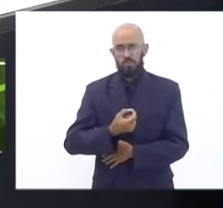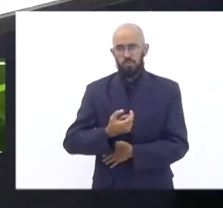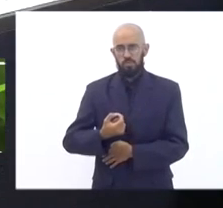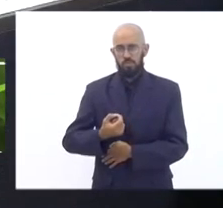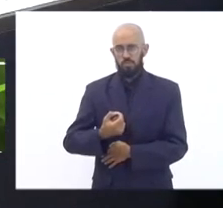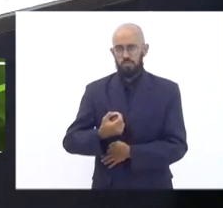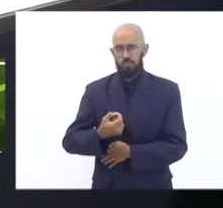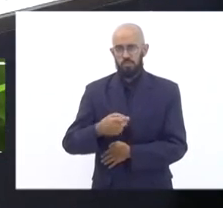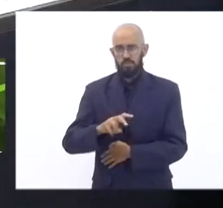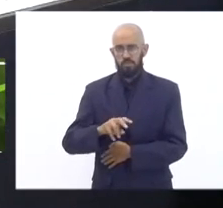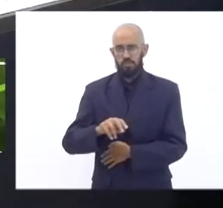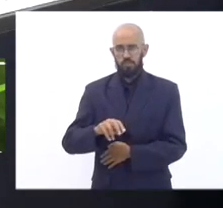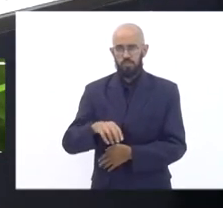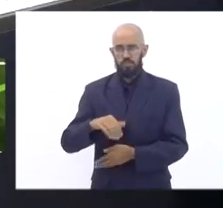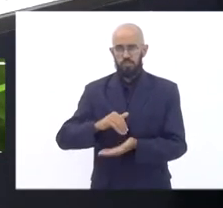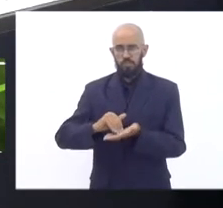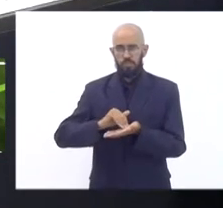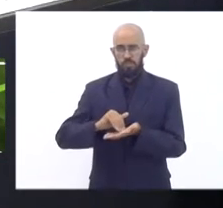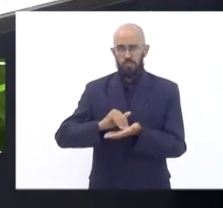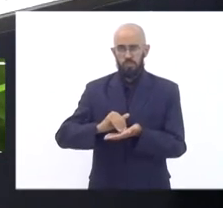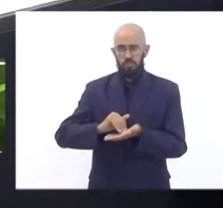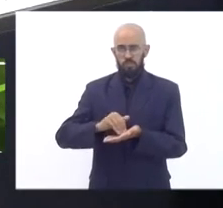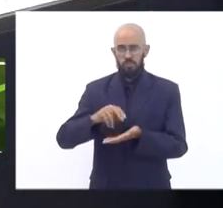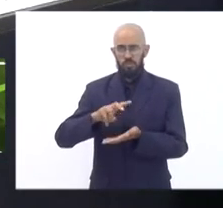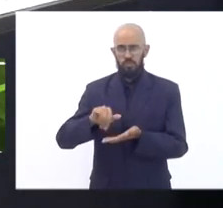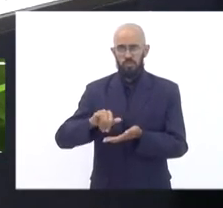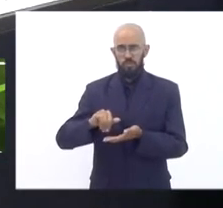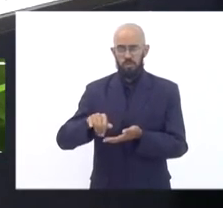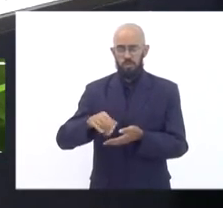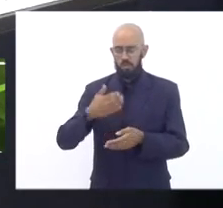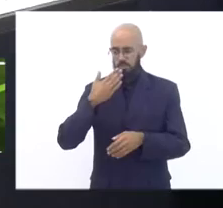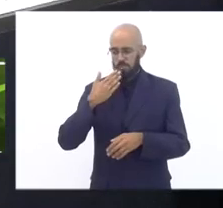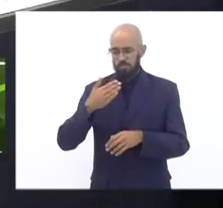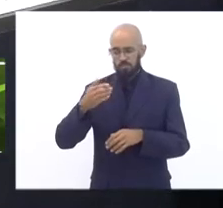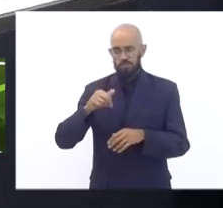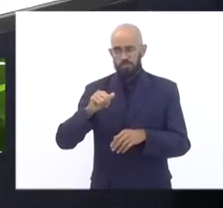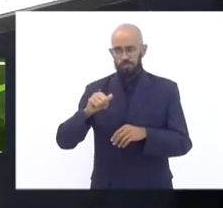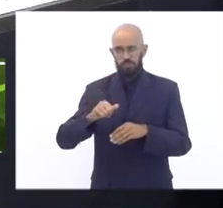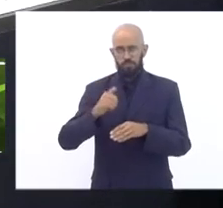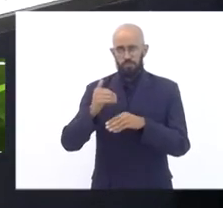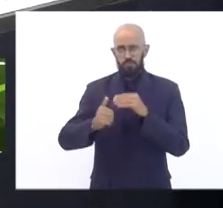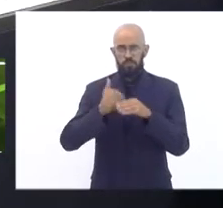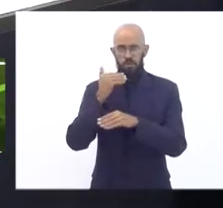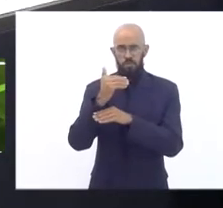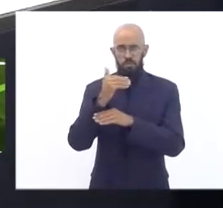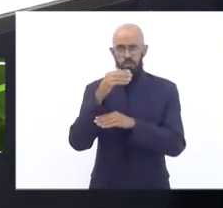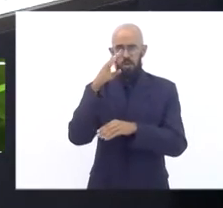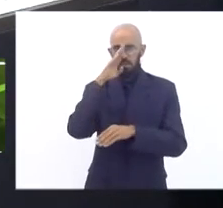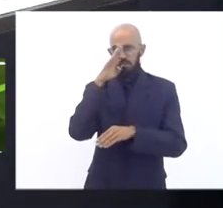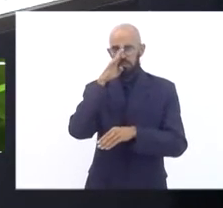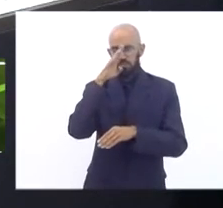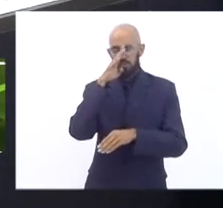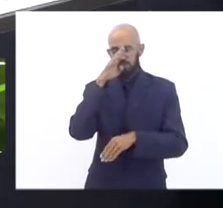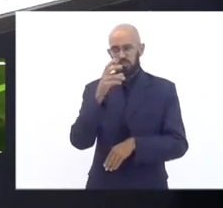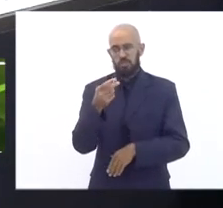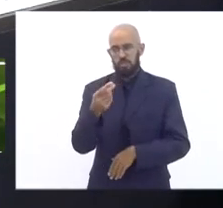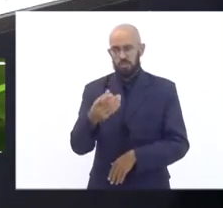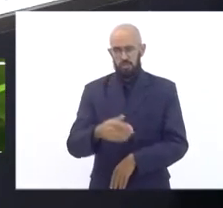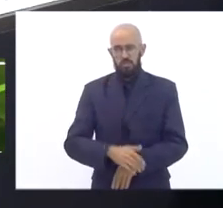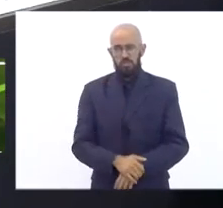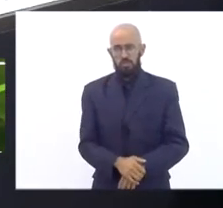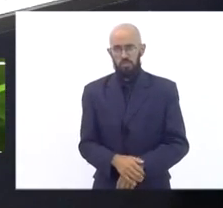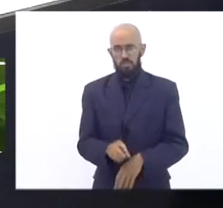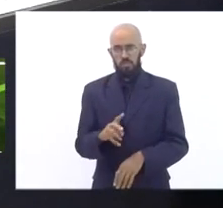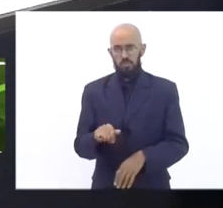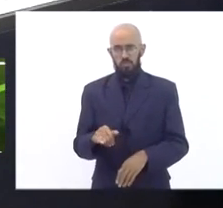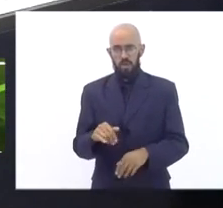quanto à concessão do direito de aumento abusivo da tarifa, homologação desses valores? Vai